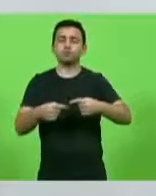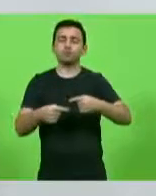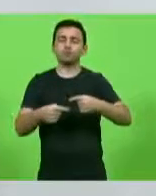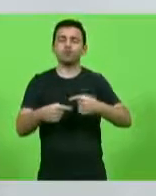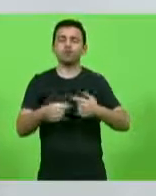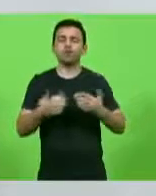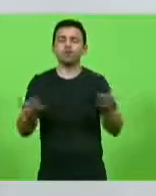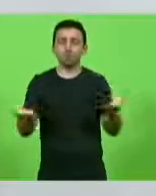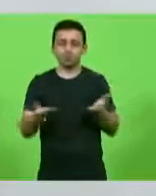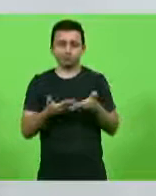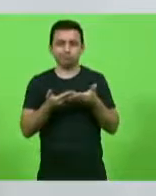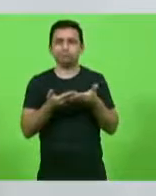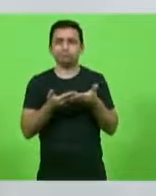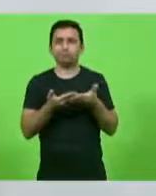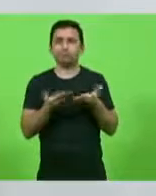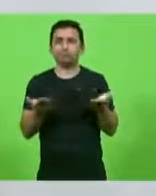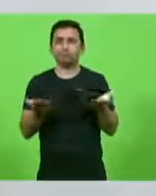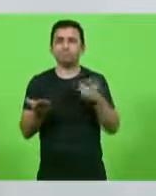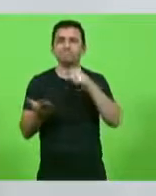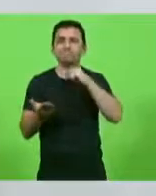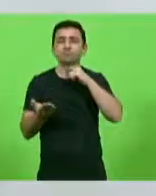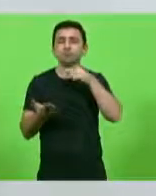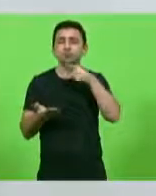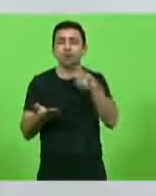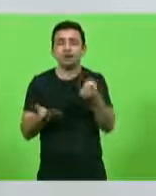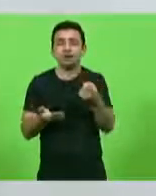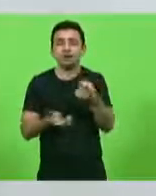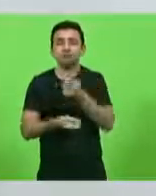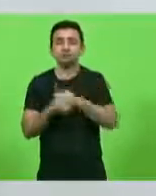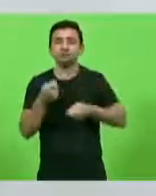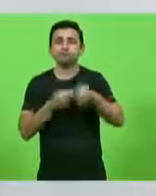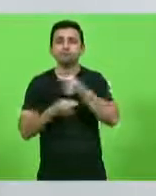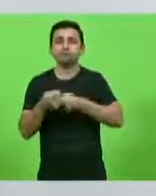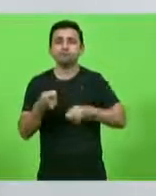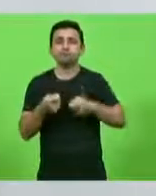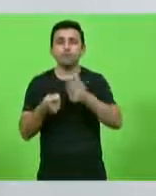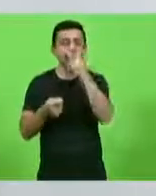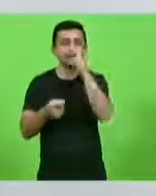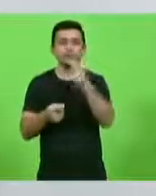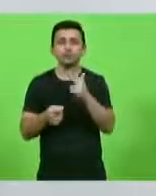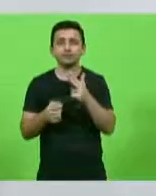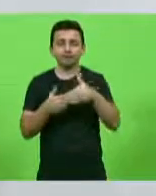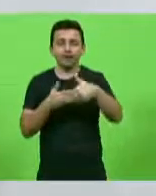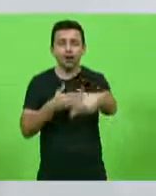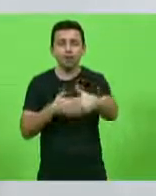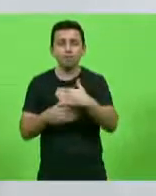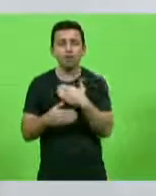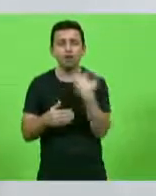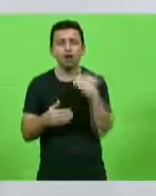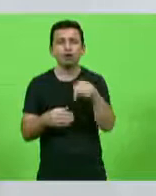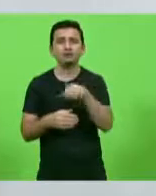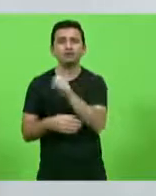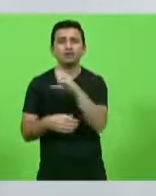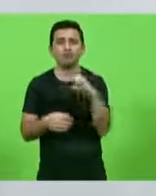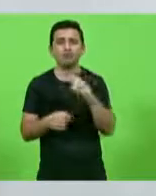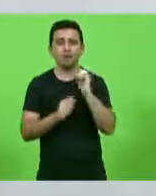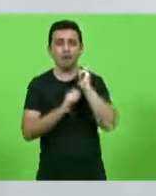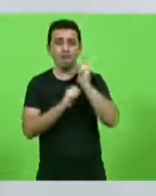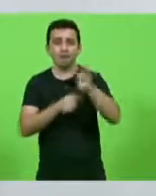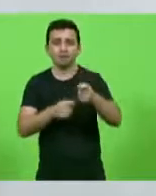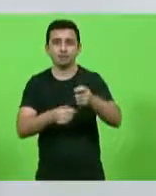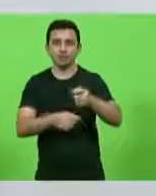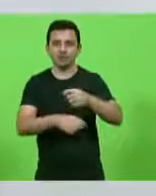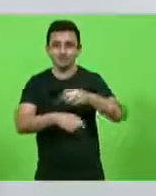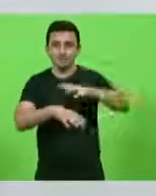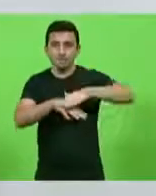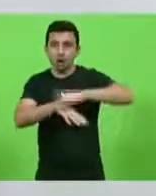embarcação e hoje não é um mercado mais sustentável. A pesca morre em Santa Catarina. Não é, eu estou falando de pesca artesanal, não é aquela